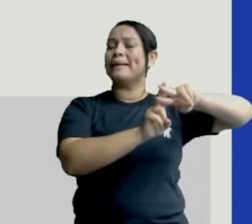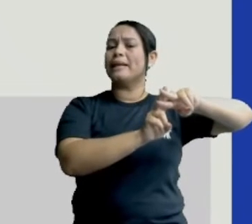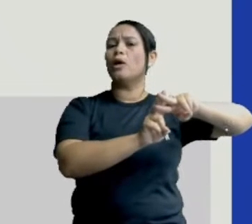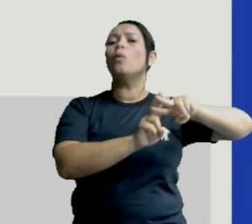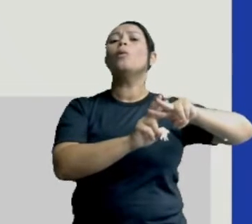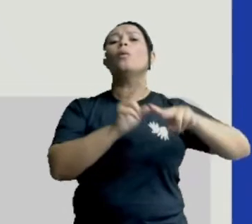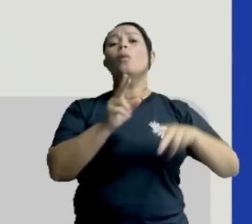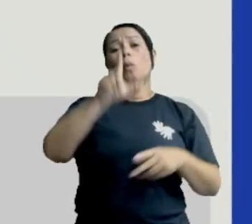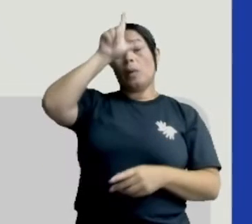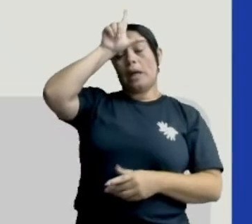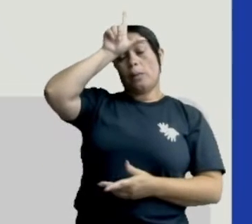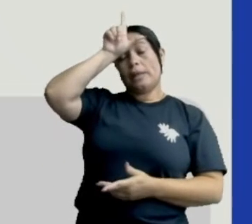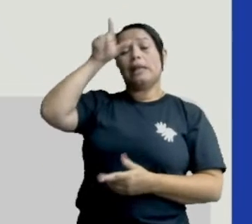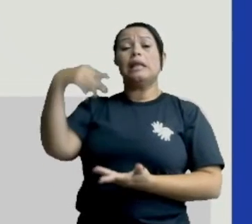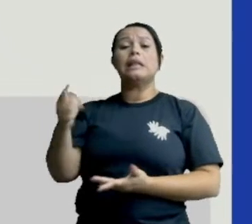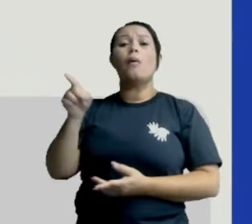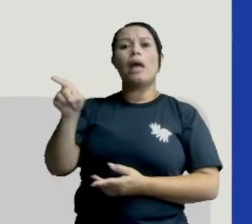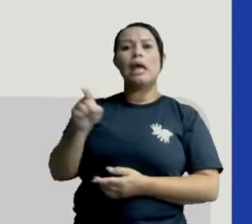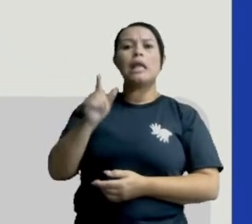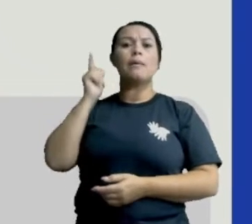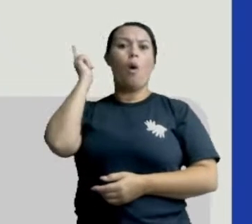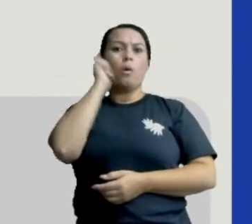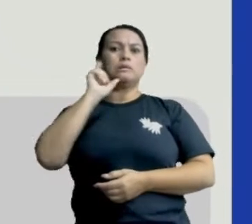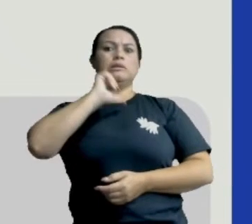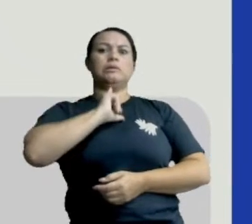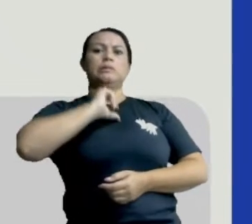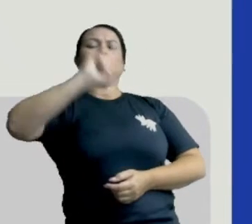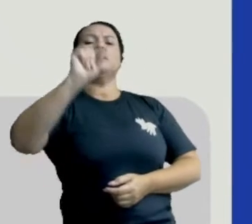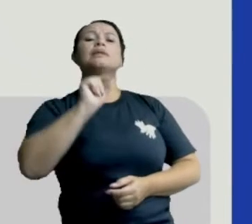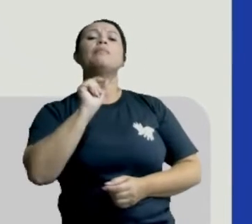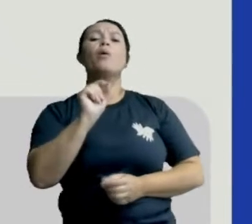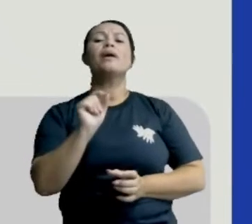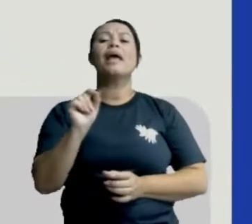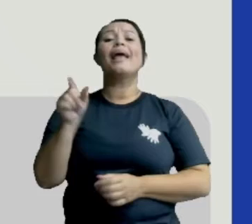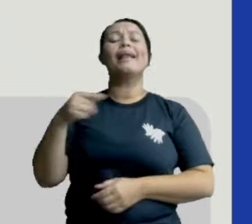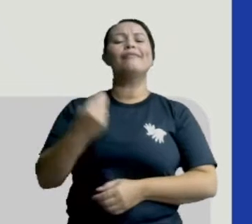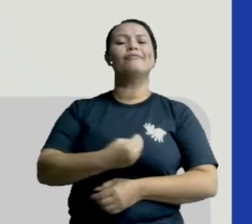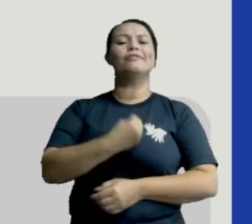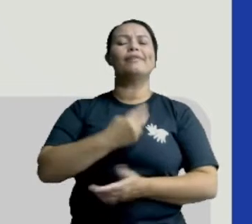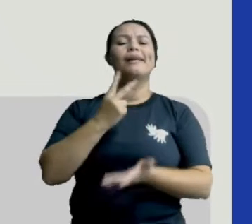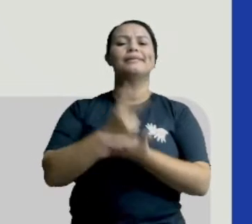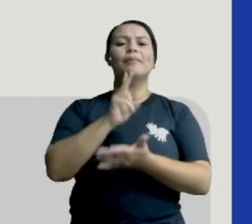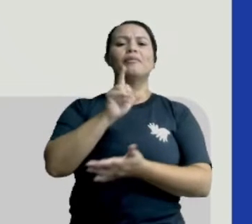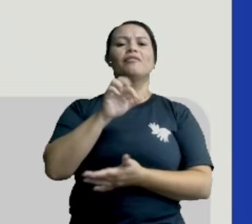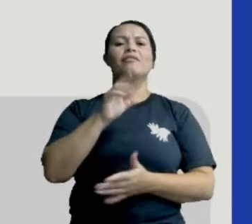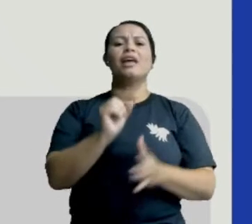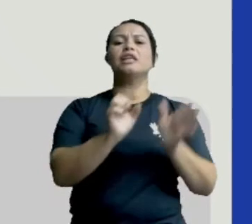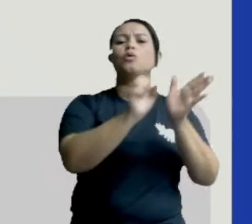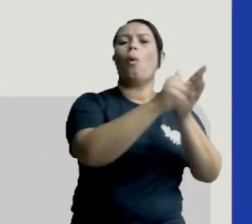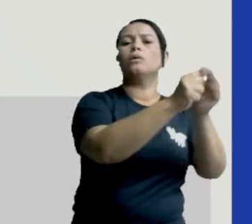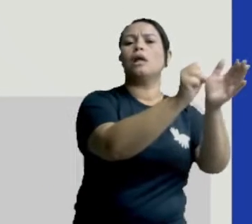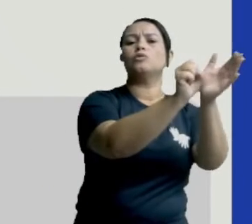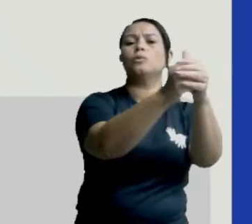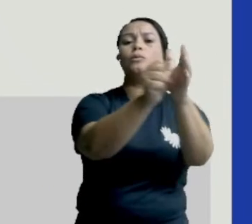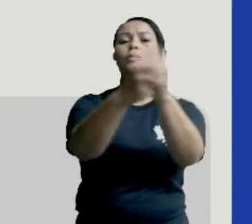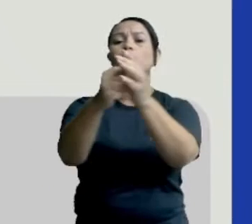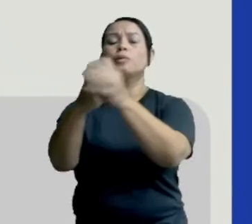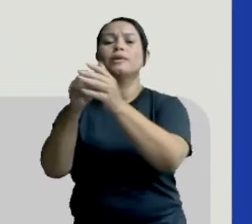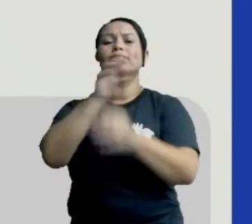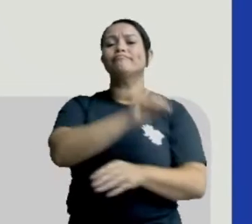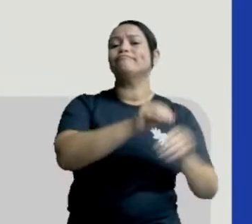Para escapar dos inimigos, João Fernandes Vieira vivia se escondendo no interior e mudava de